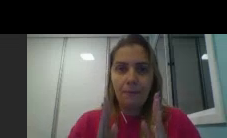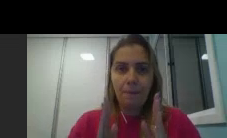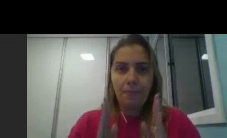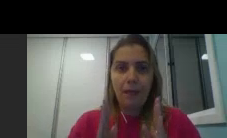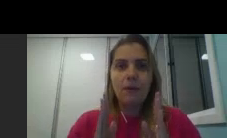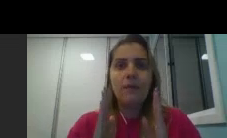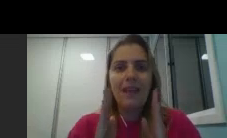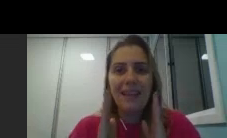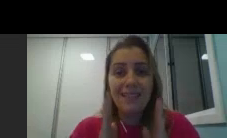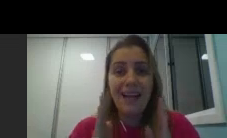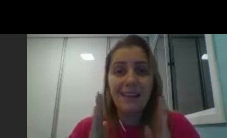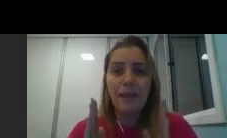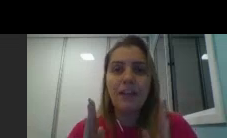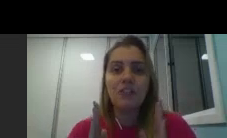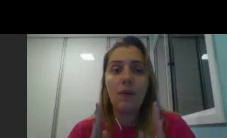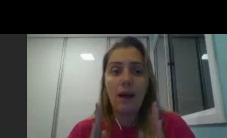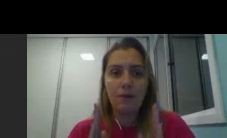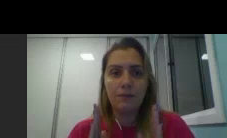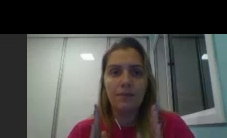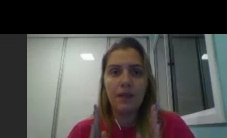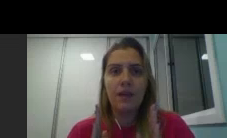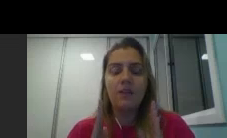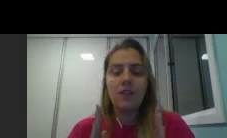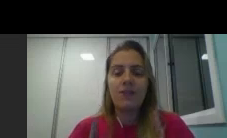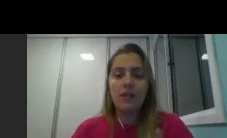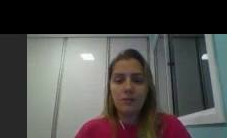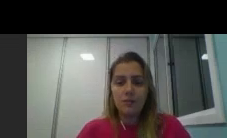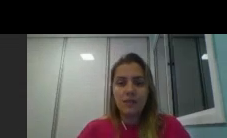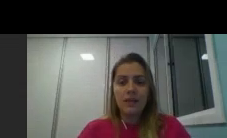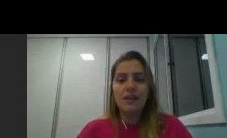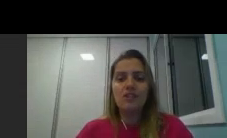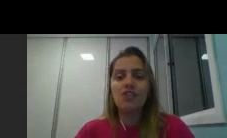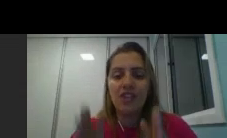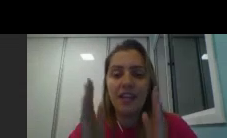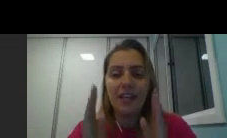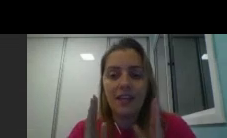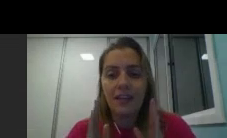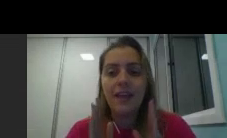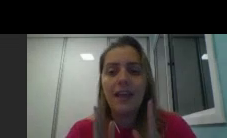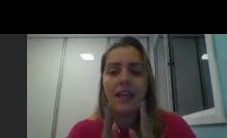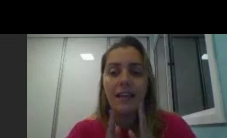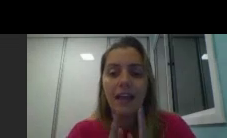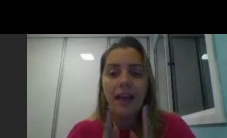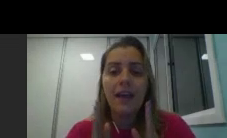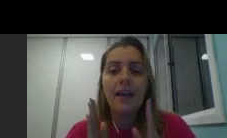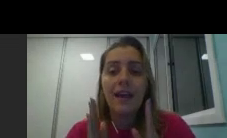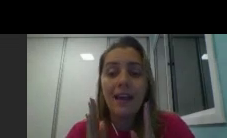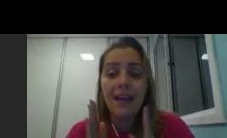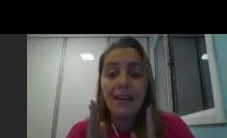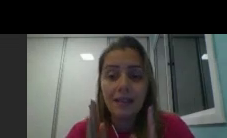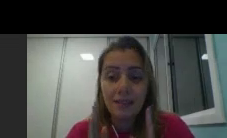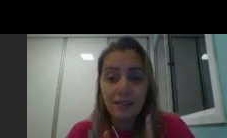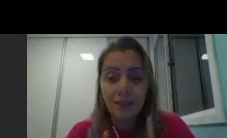pela mãe exatamente igual, nós falamos que este gene, ele